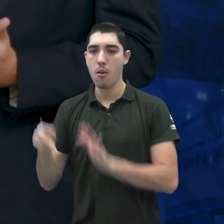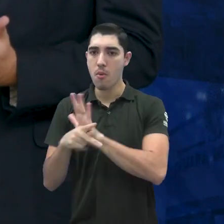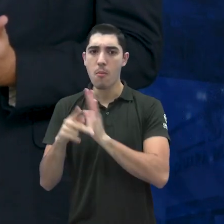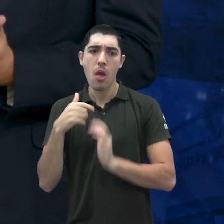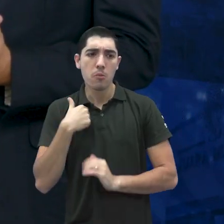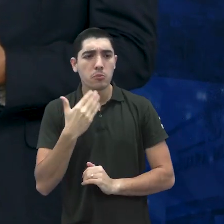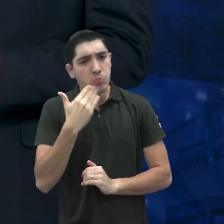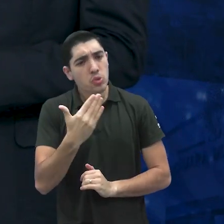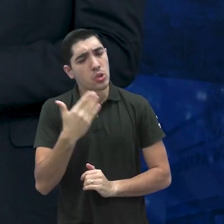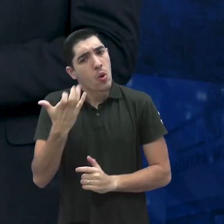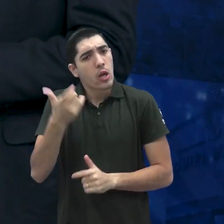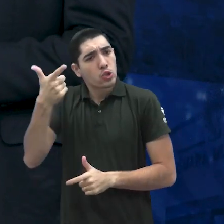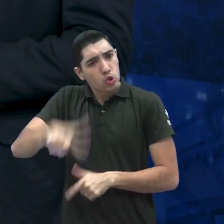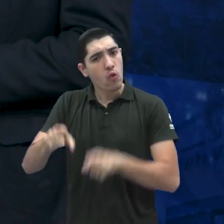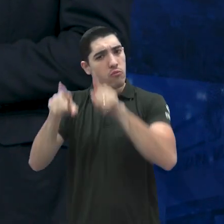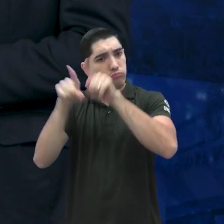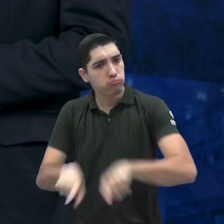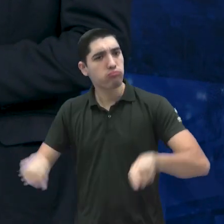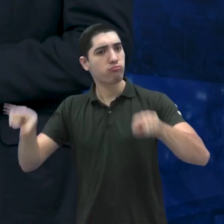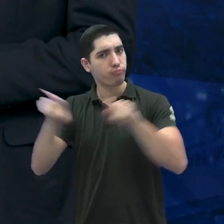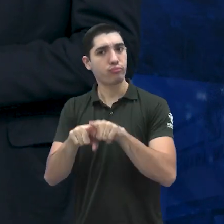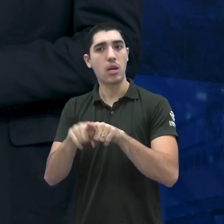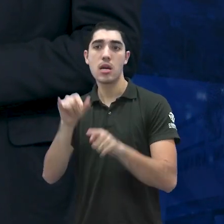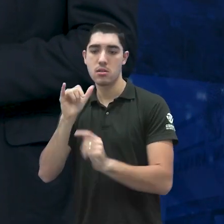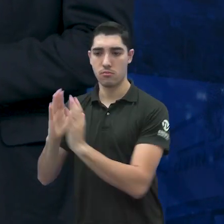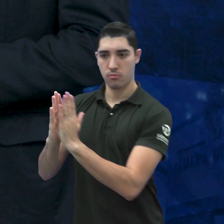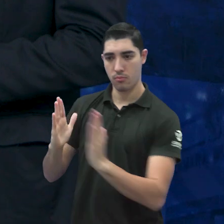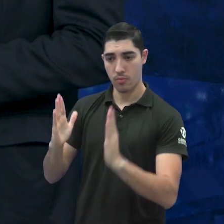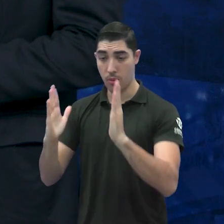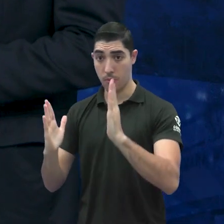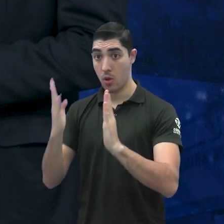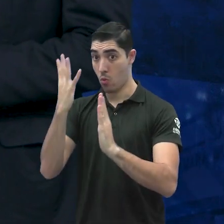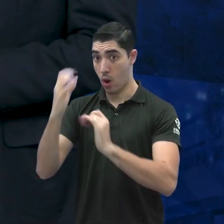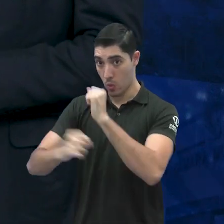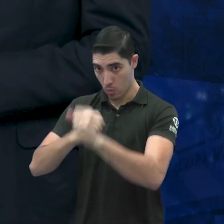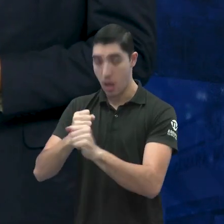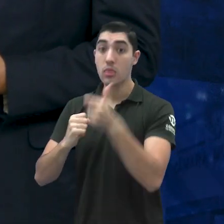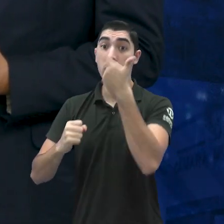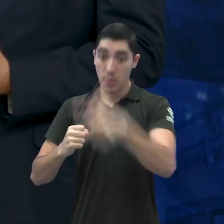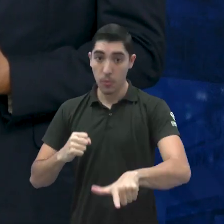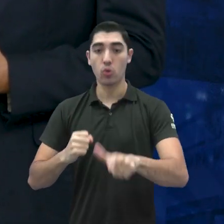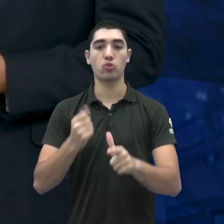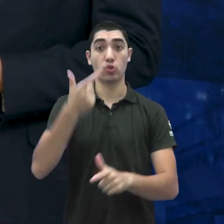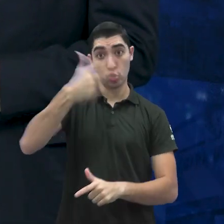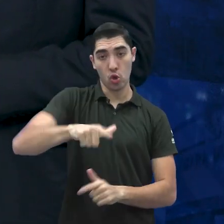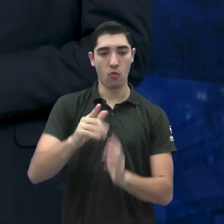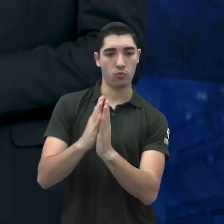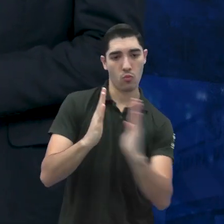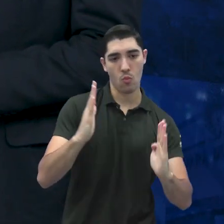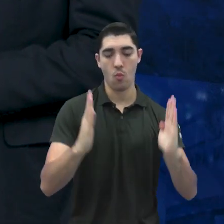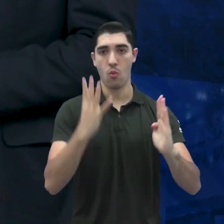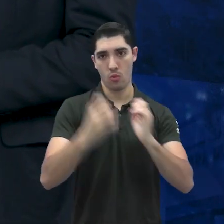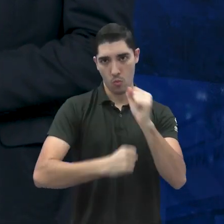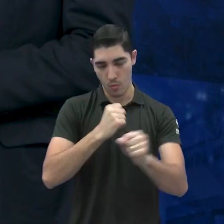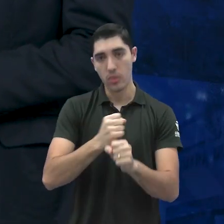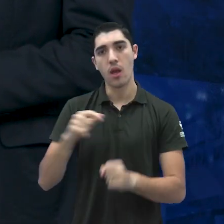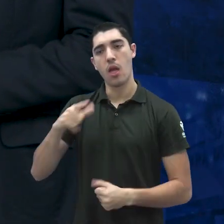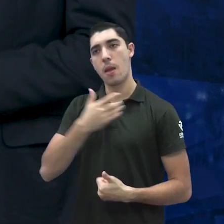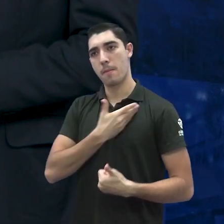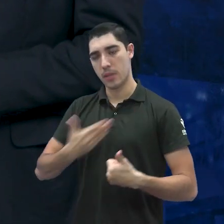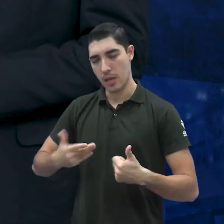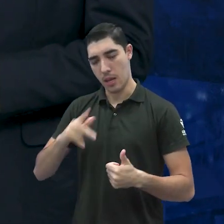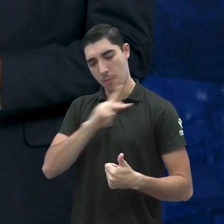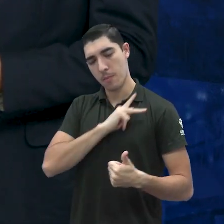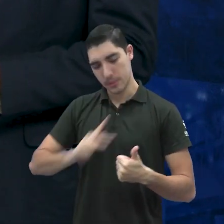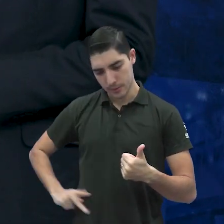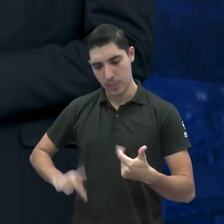aprovou-se que seria possível uma reeleição, uma única reeleição possível para os cargos do Poder Executivo, presidente,